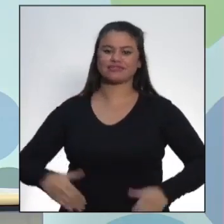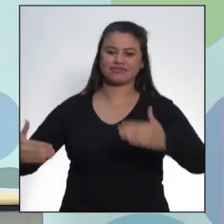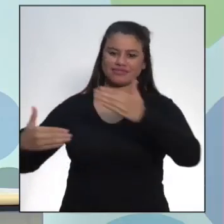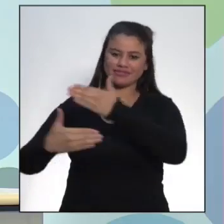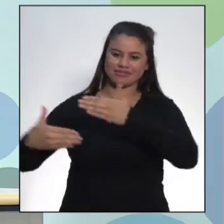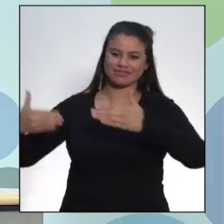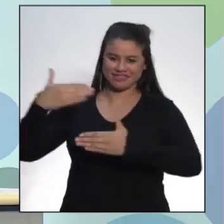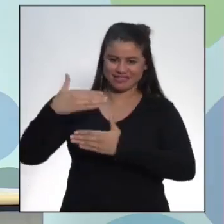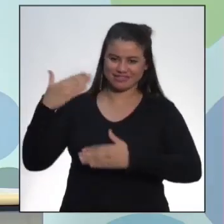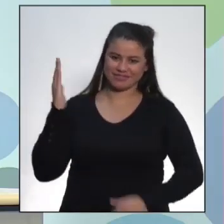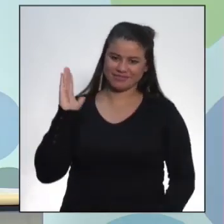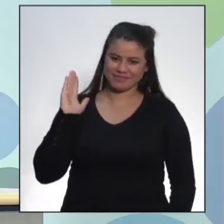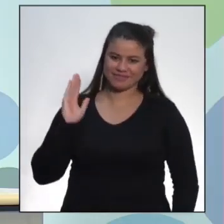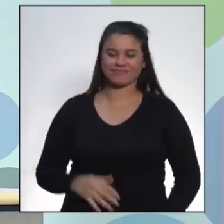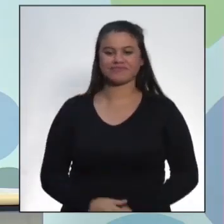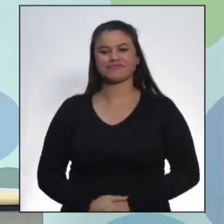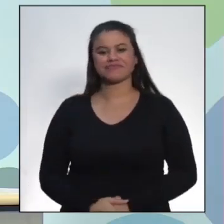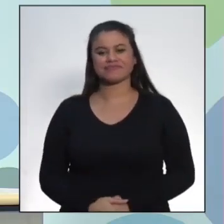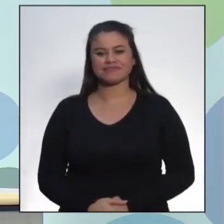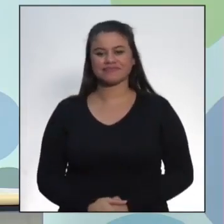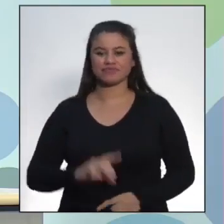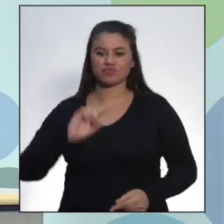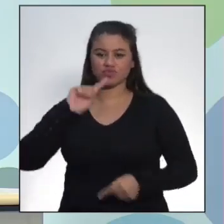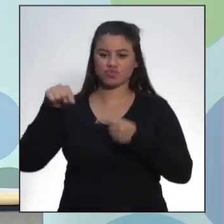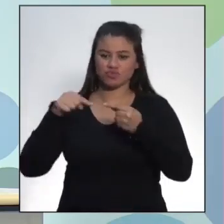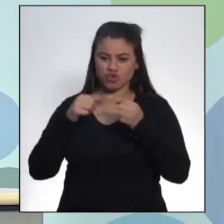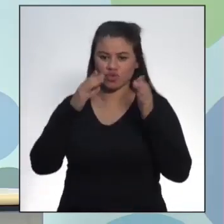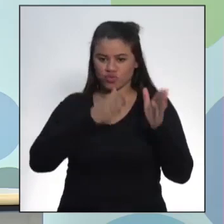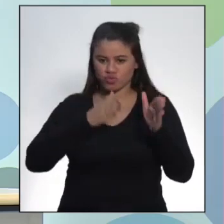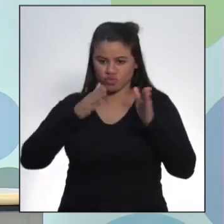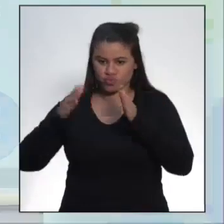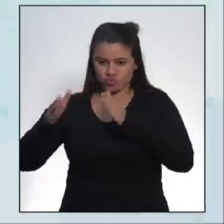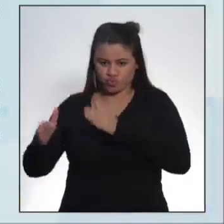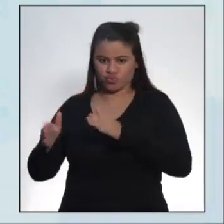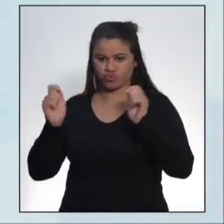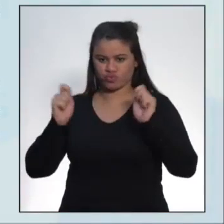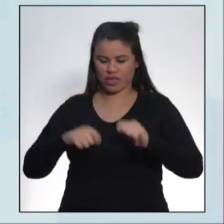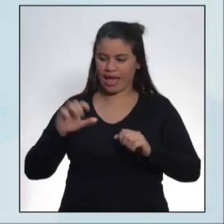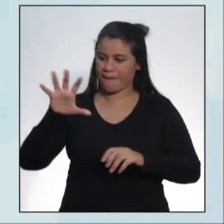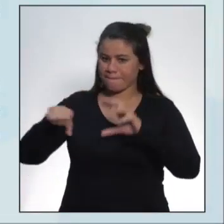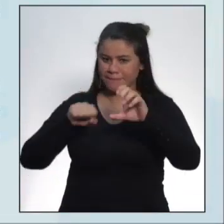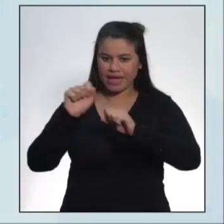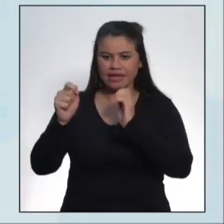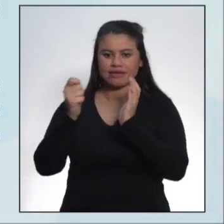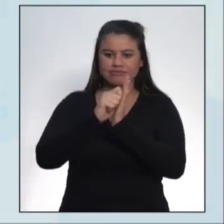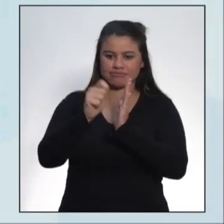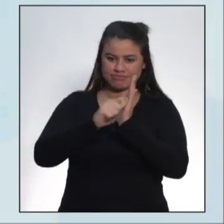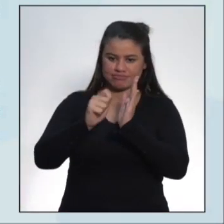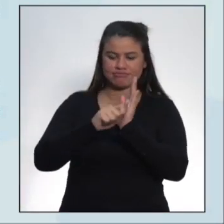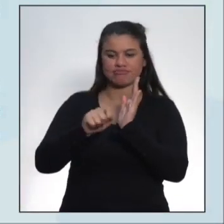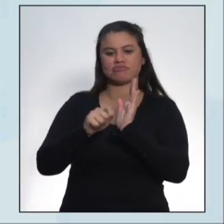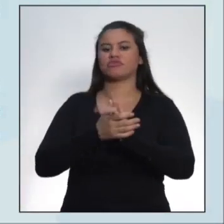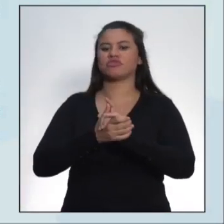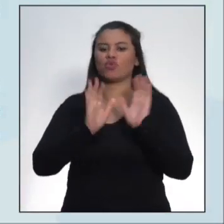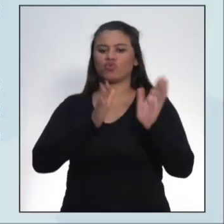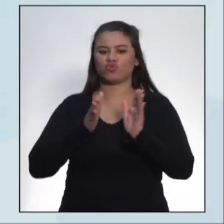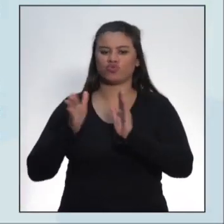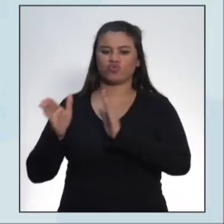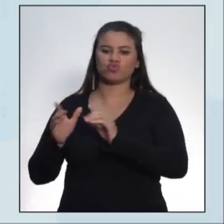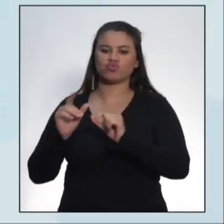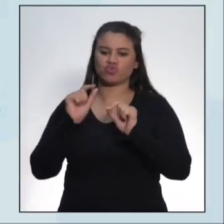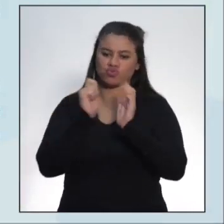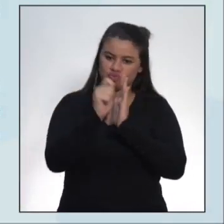de costumes, o objetivo da aula, para você organizar direitinho o seu estudo, né? Pega seu caderno, anota direitinho, organiza,